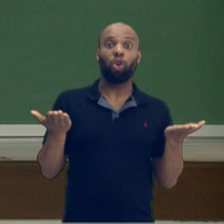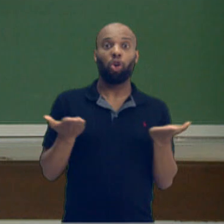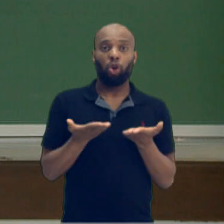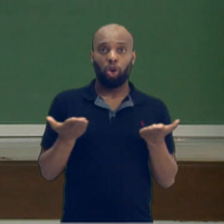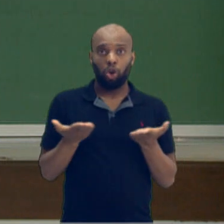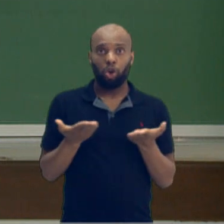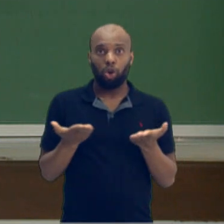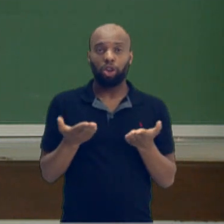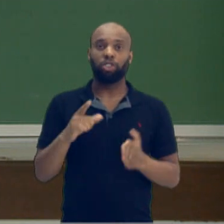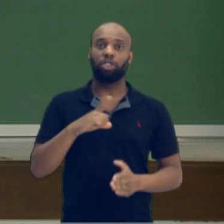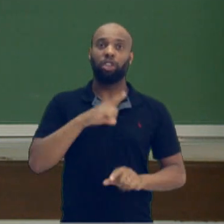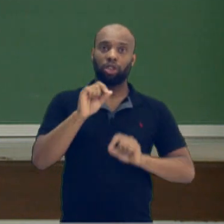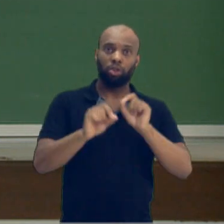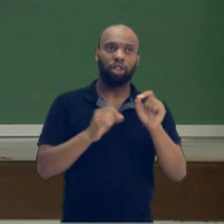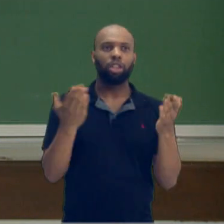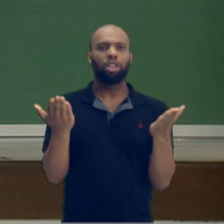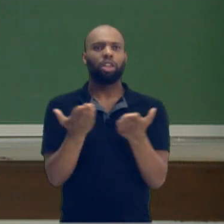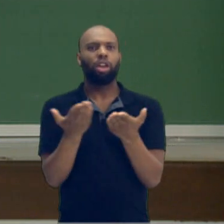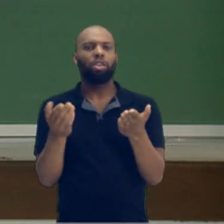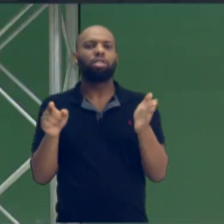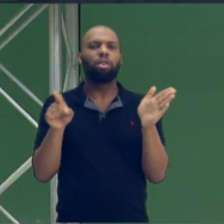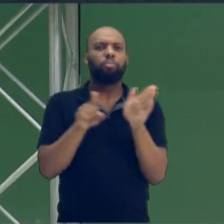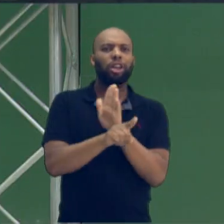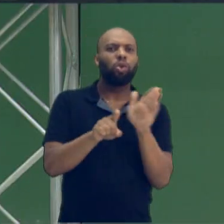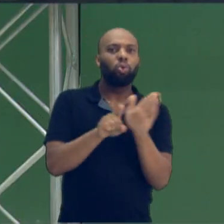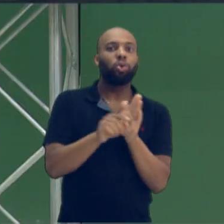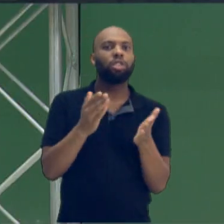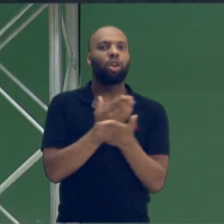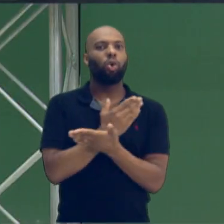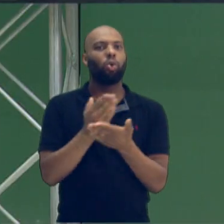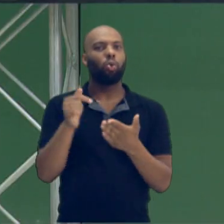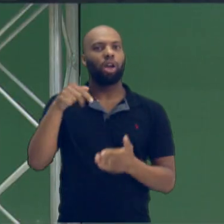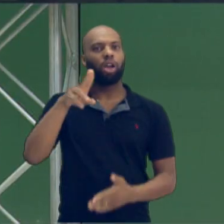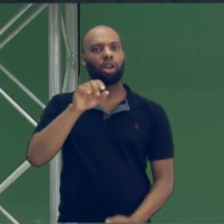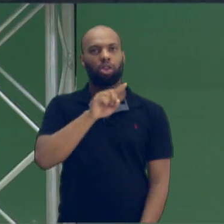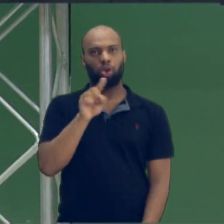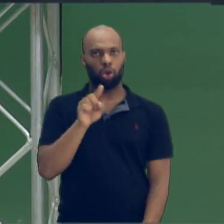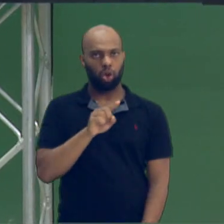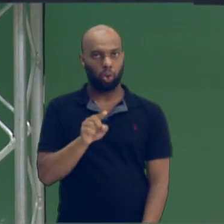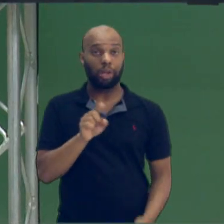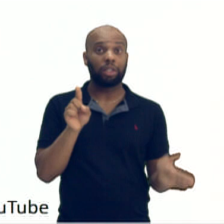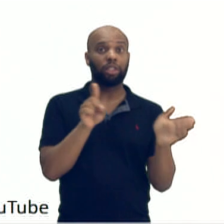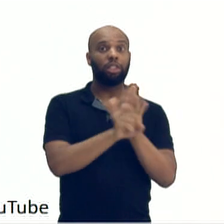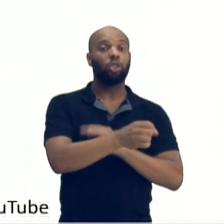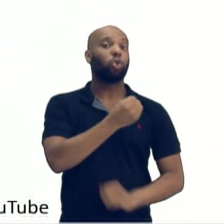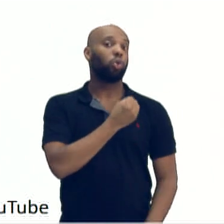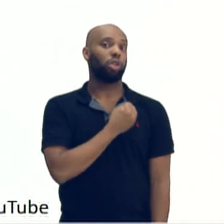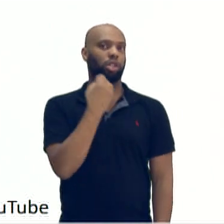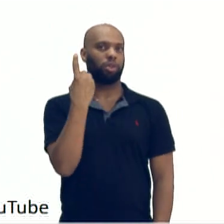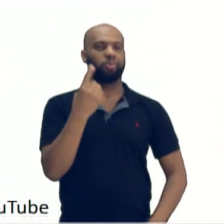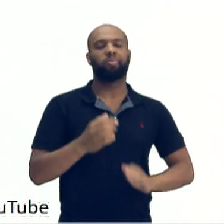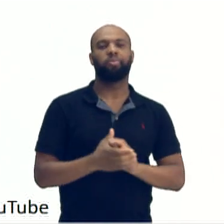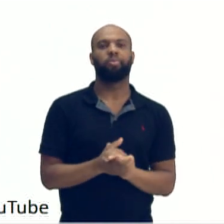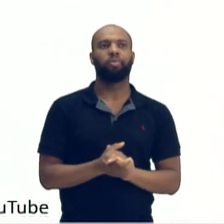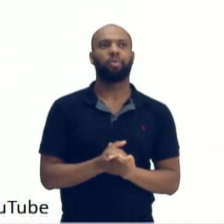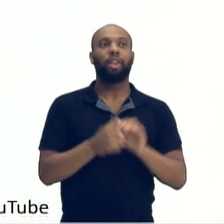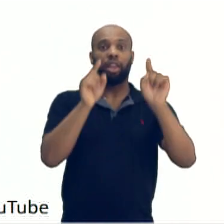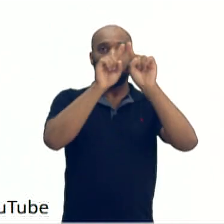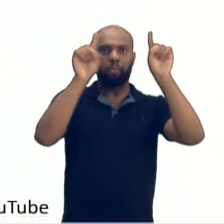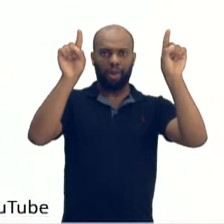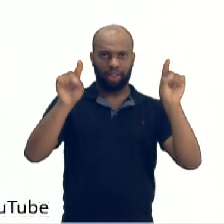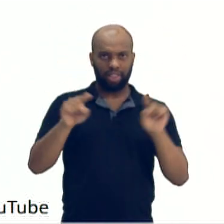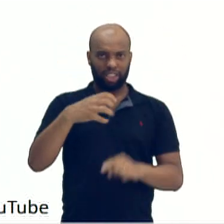e nós vamos trazer, então, algumas questõezinhas para o nosso quiz. Primeira questão. As matrizes são formas